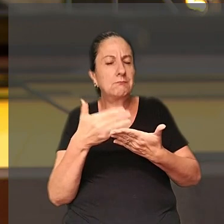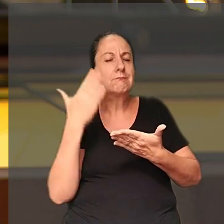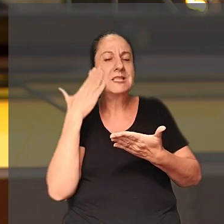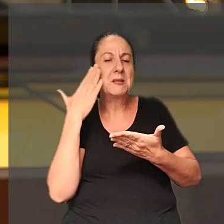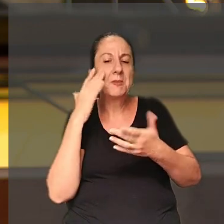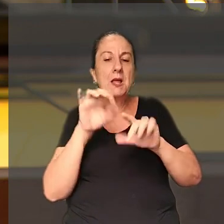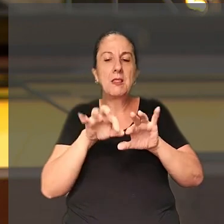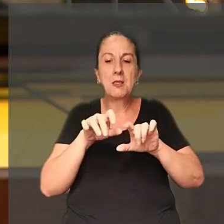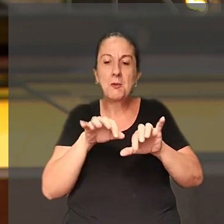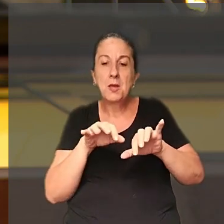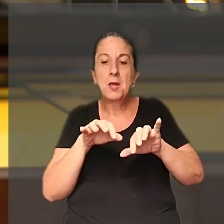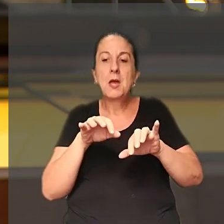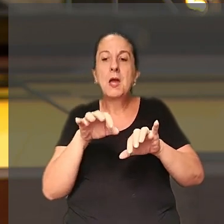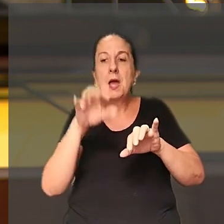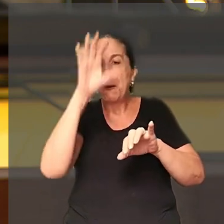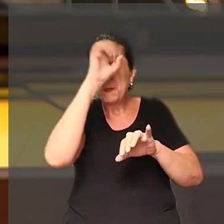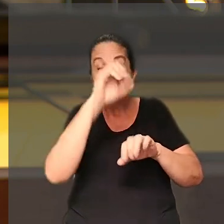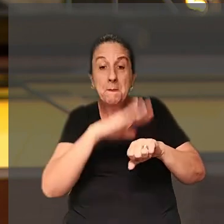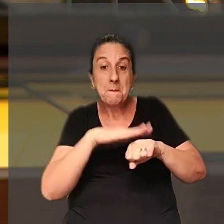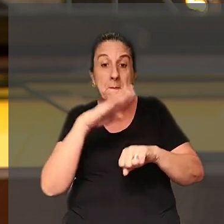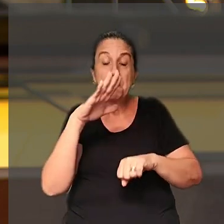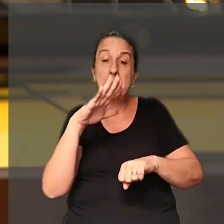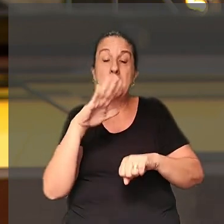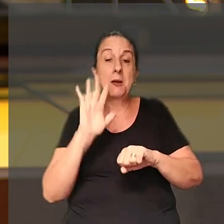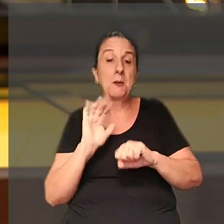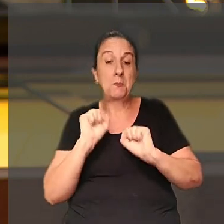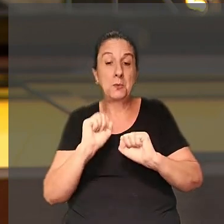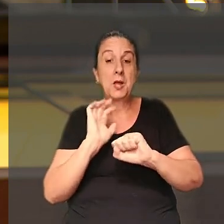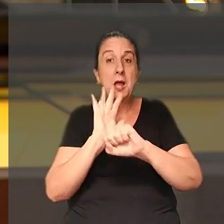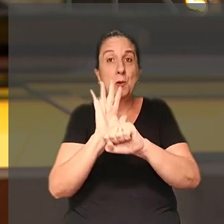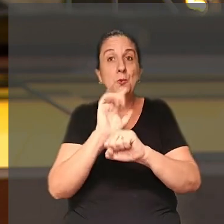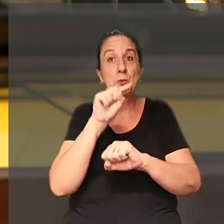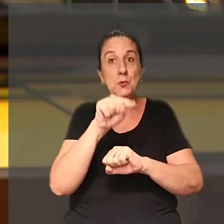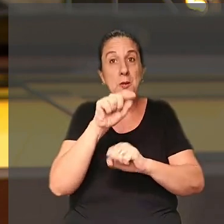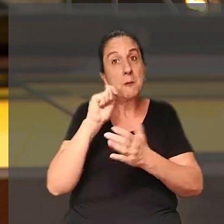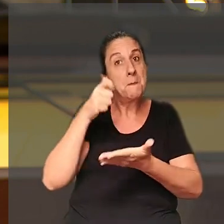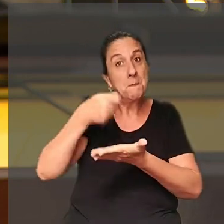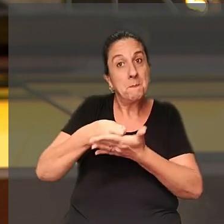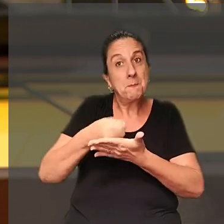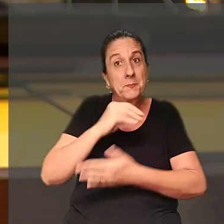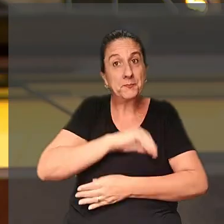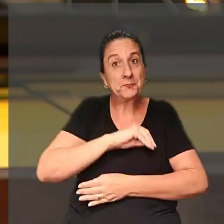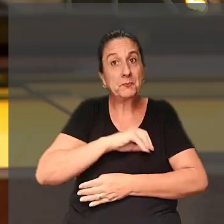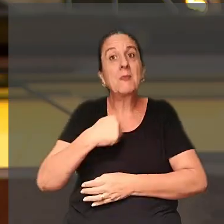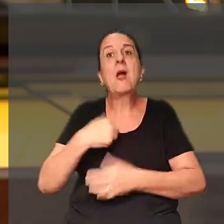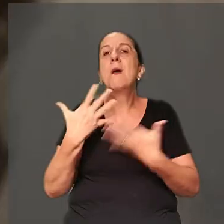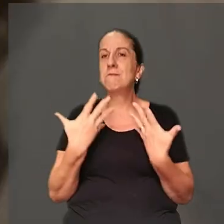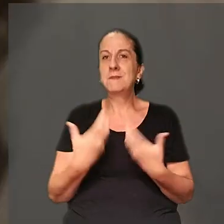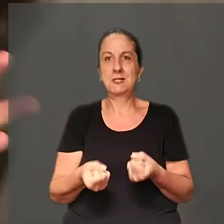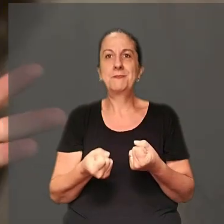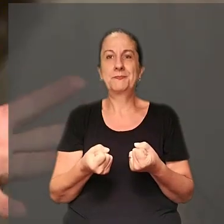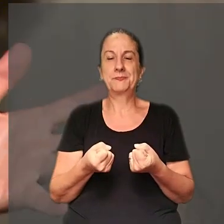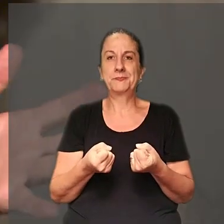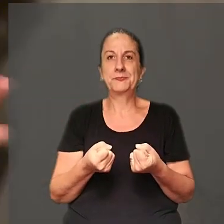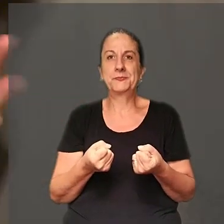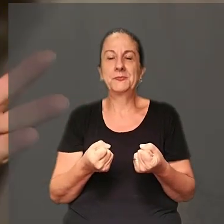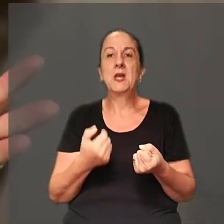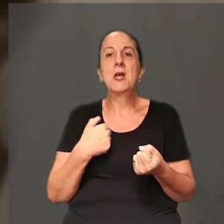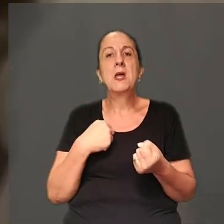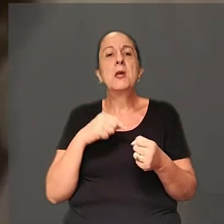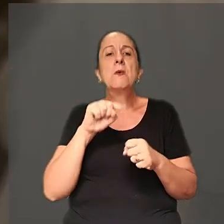tinha iniciação na datilografia e eu podia aprender mais e podia colaborar com ele lá e ele me pagaria. E eu